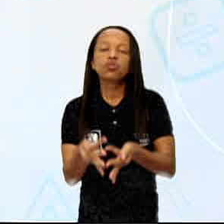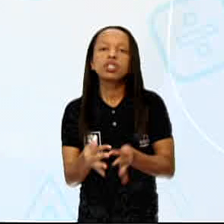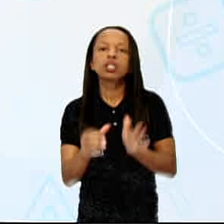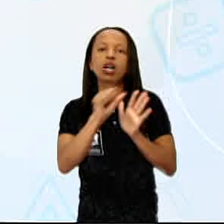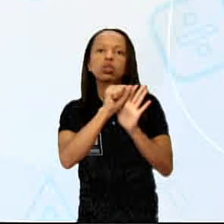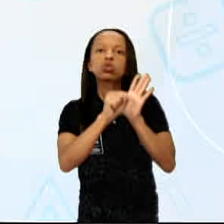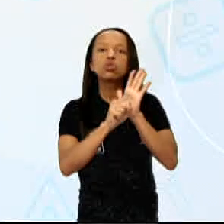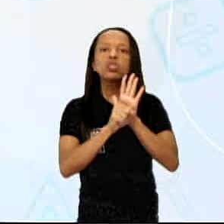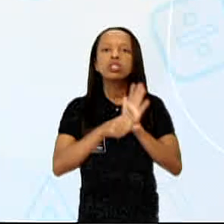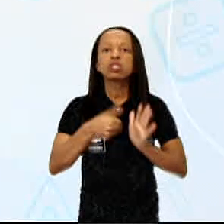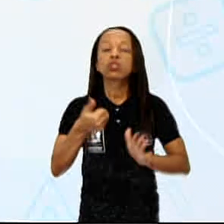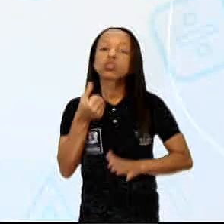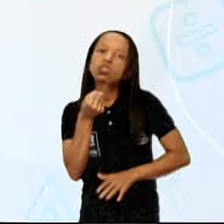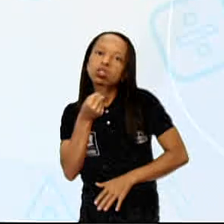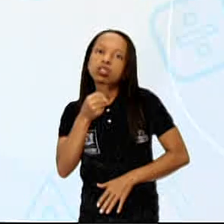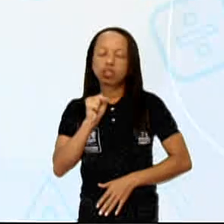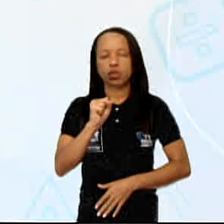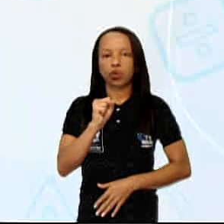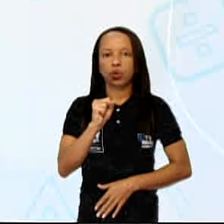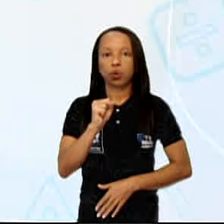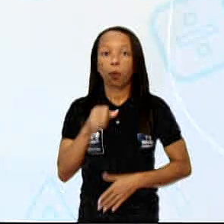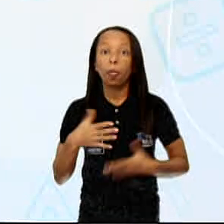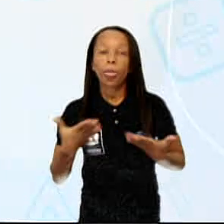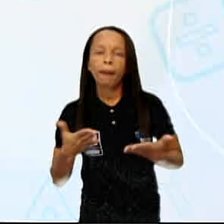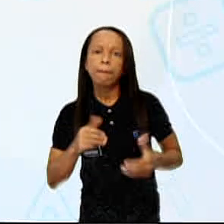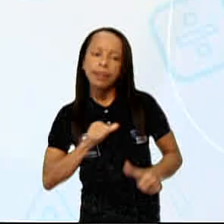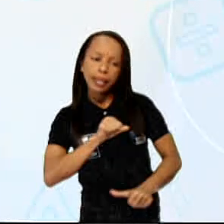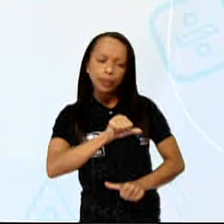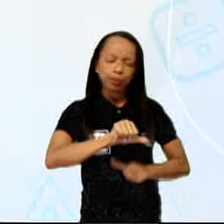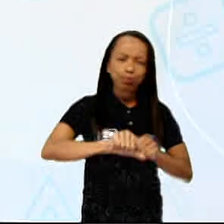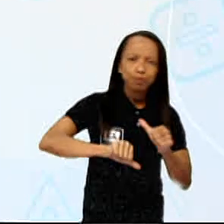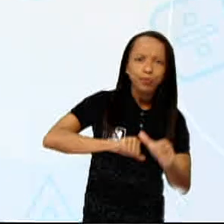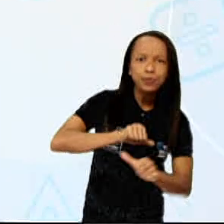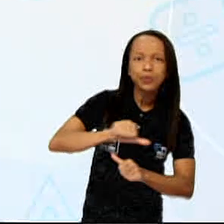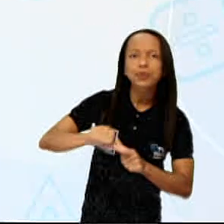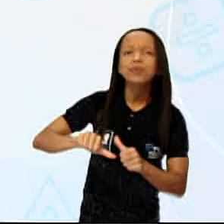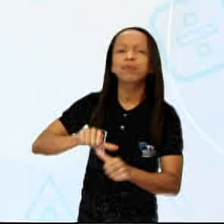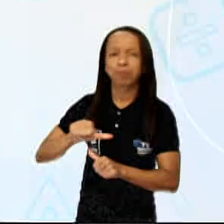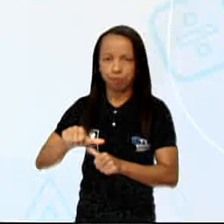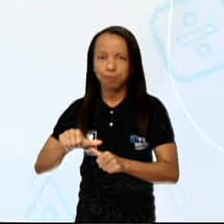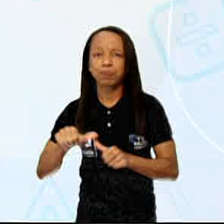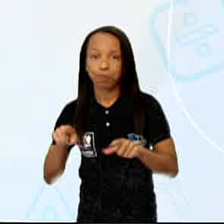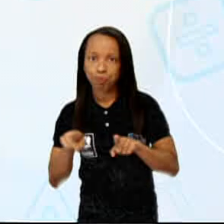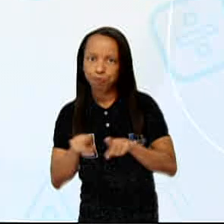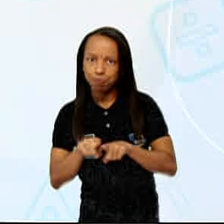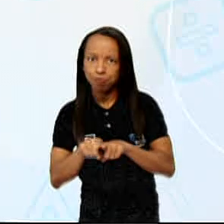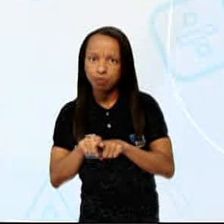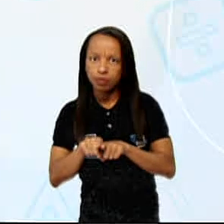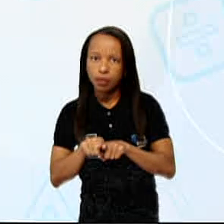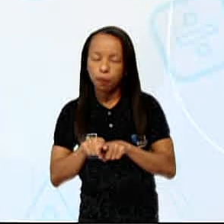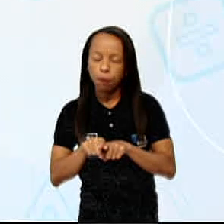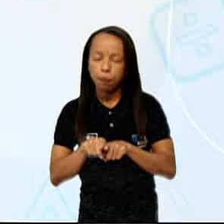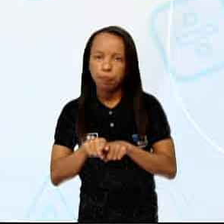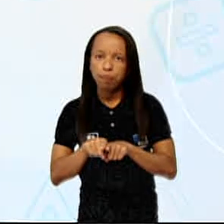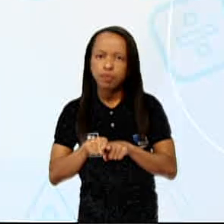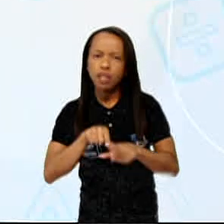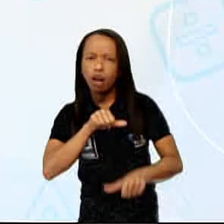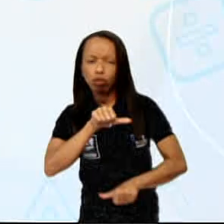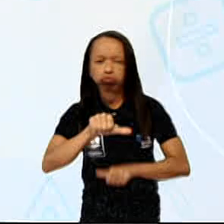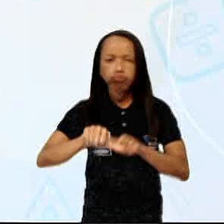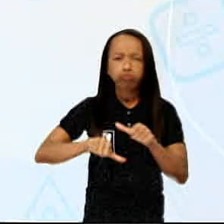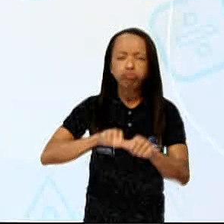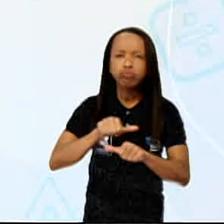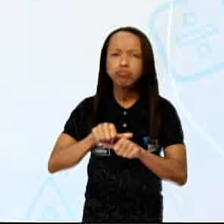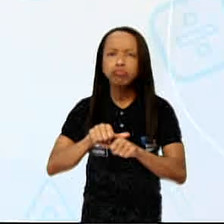Essas transformações elas também acabaram repercutindo, acabaram modificando toda a estrutura